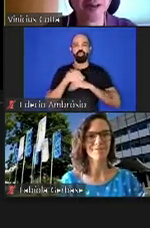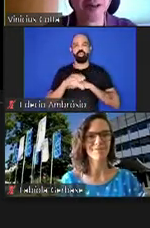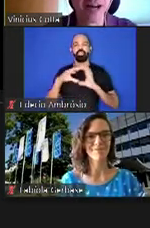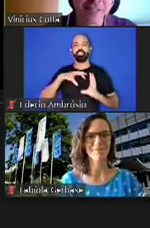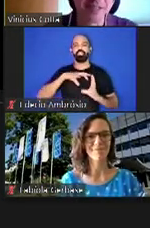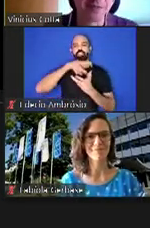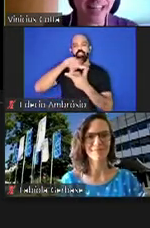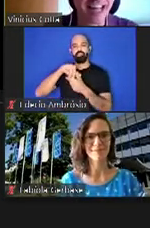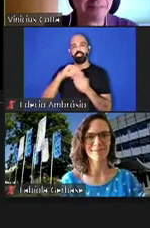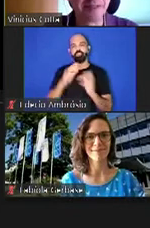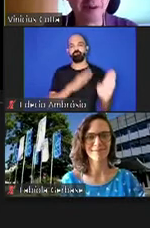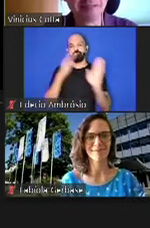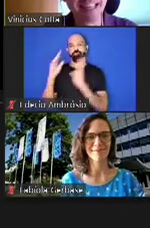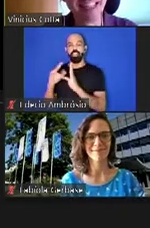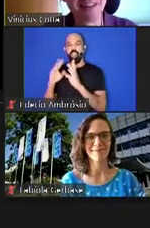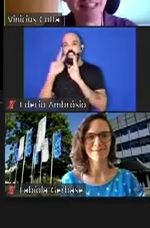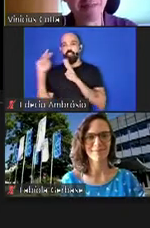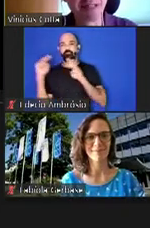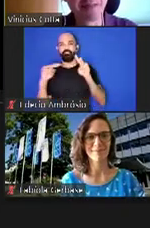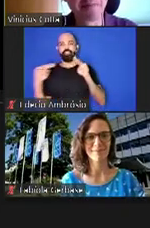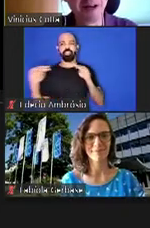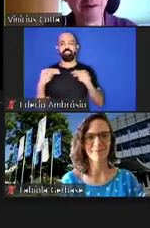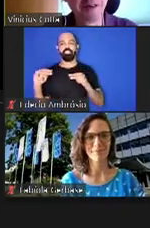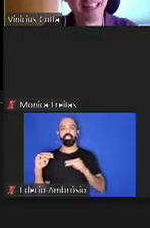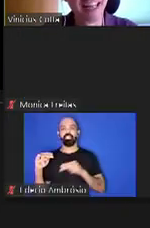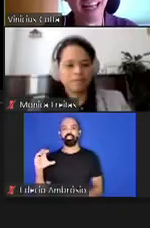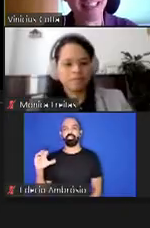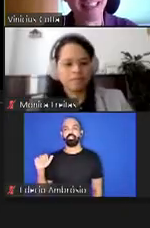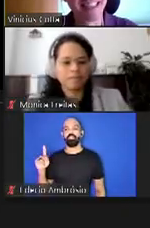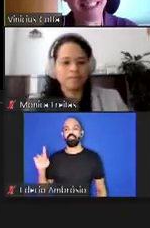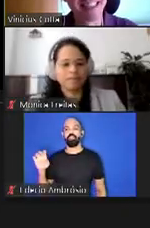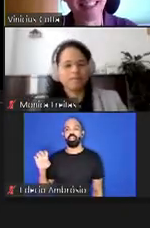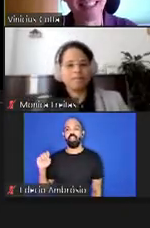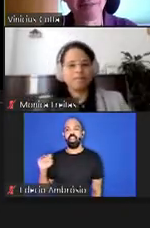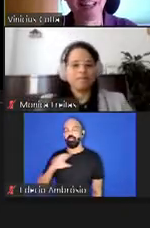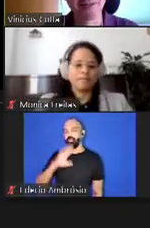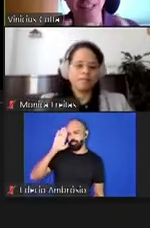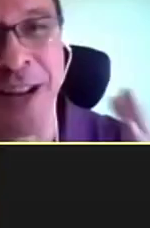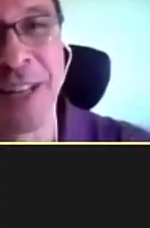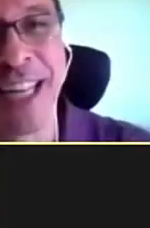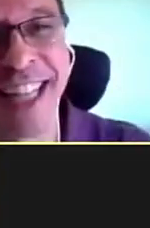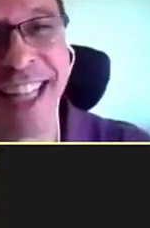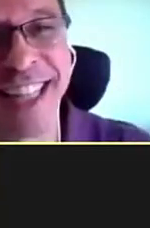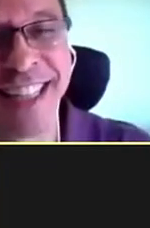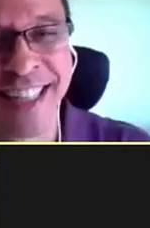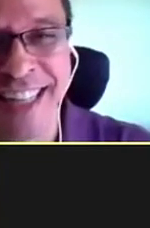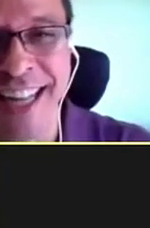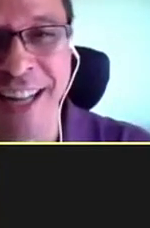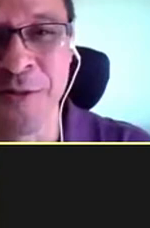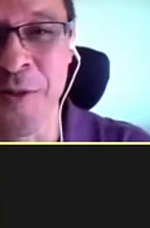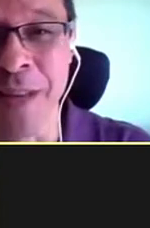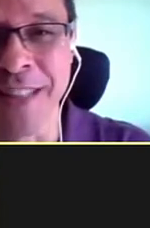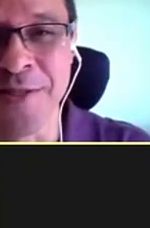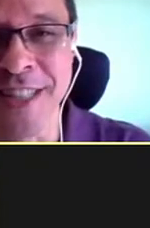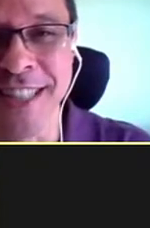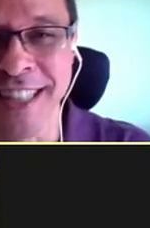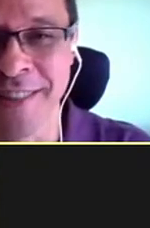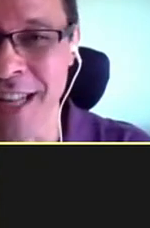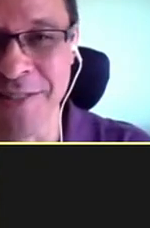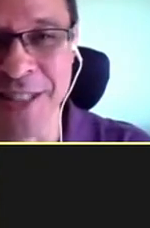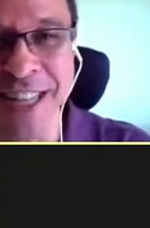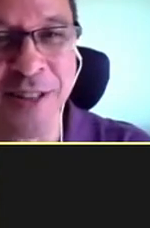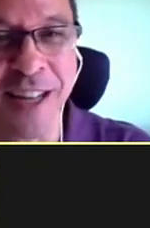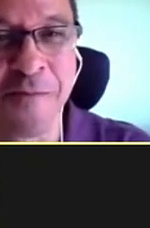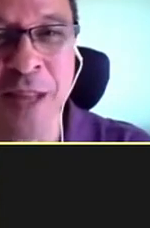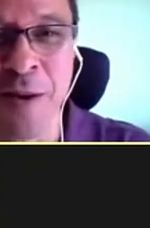com a visão da CAPES, obviamente, que é a nossa principal agência educacional ligada aos fomentos de